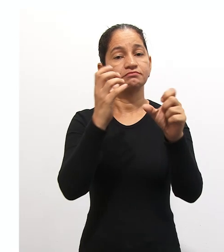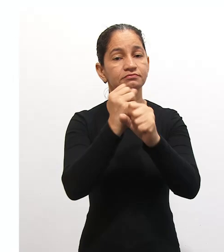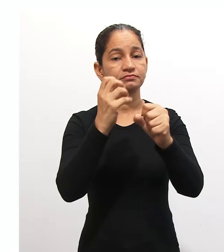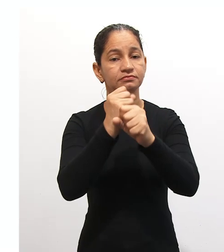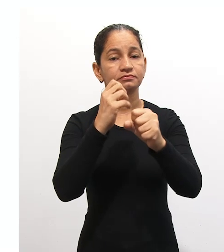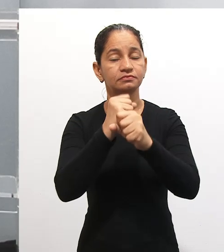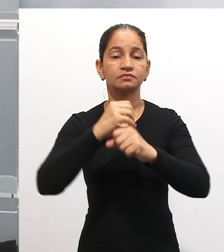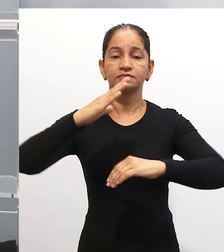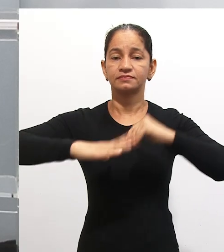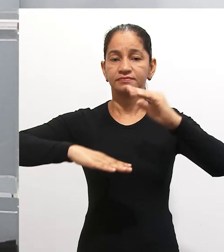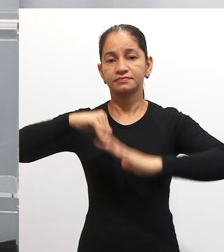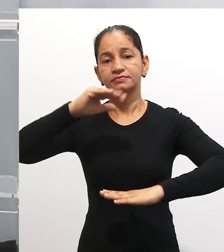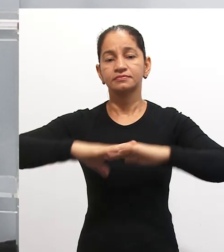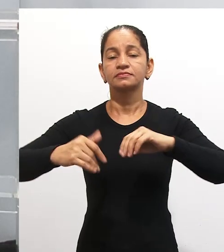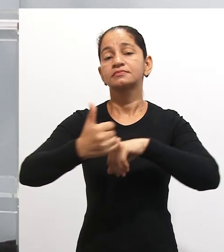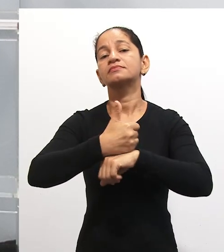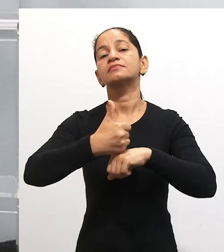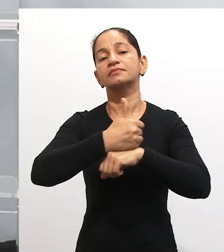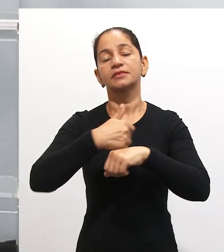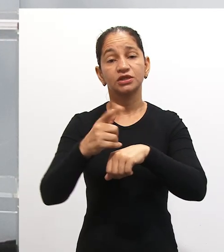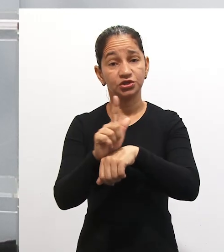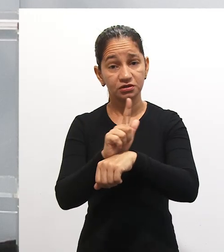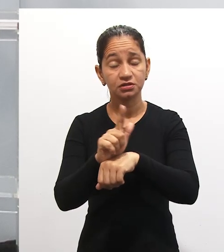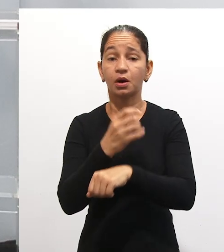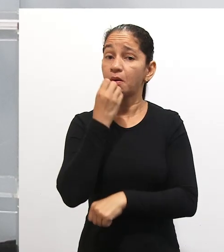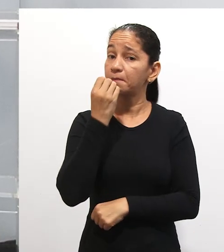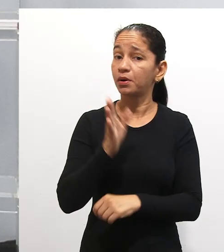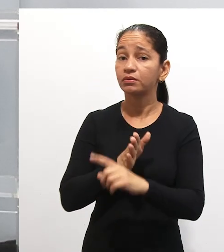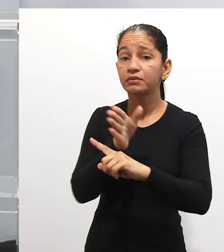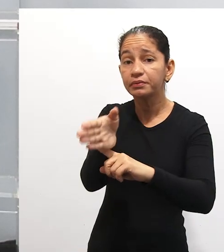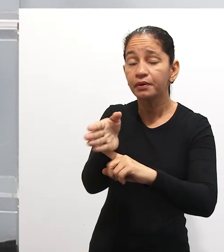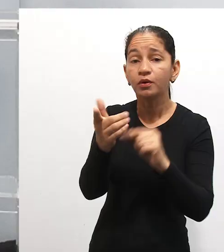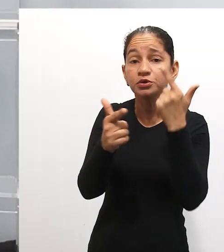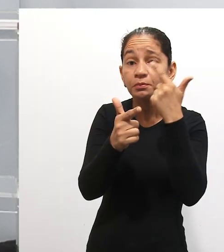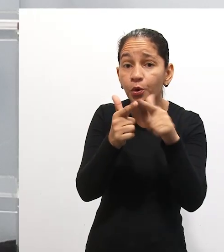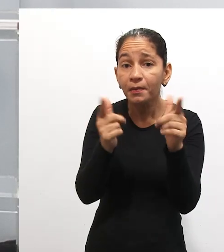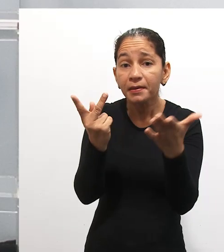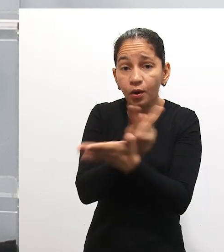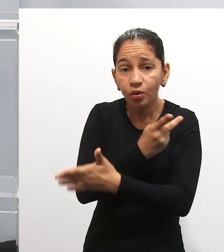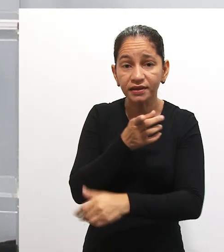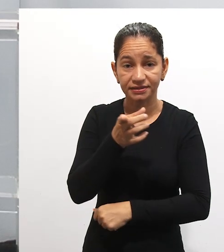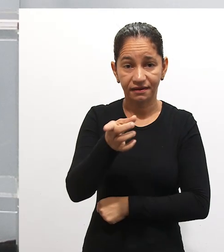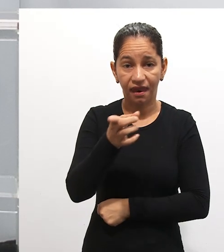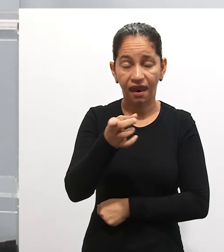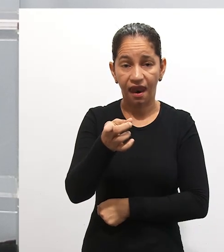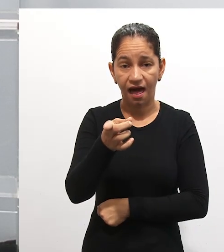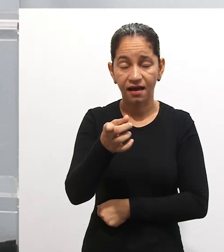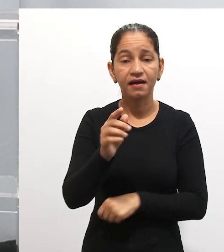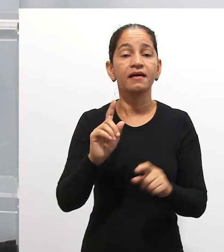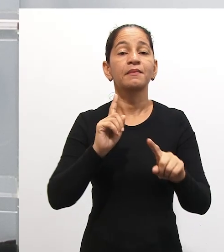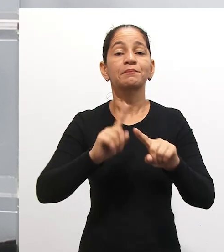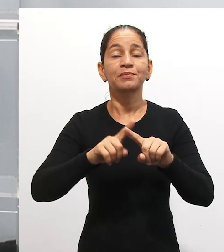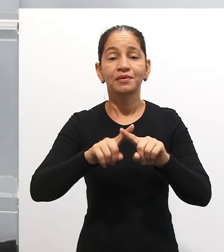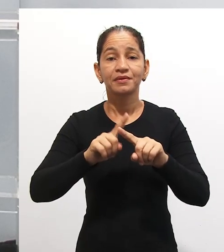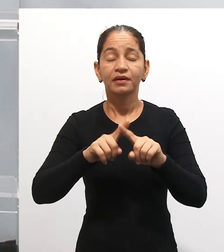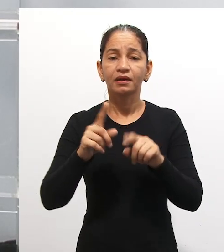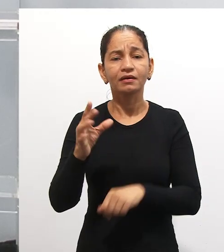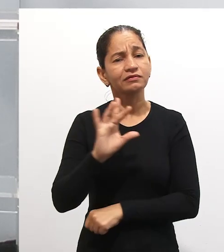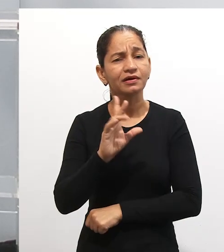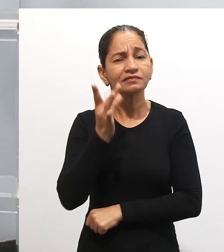Então, é bem comum que a contabilidade gerencial ela faça uma certa